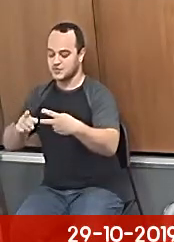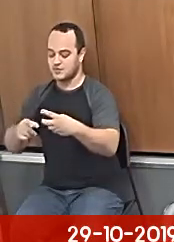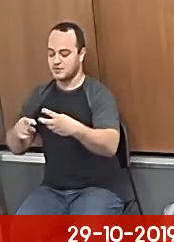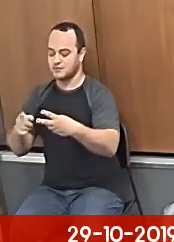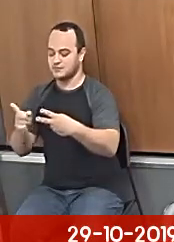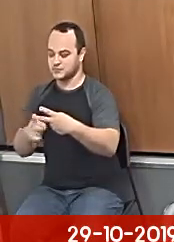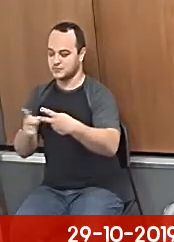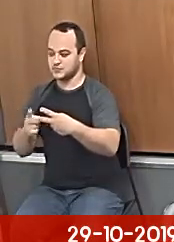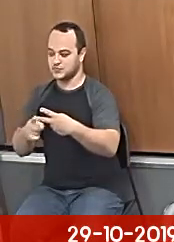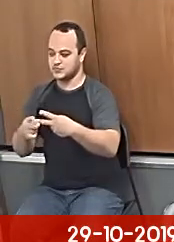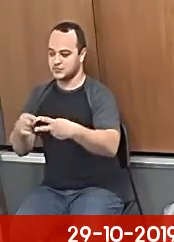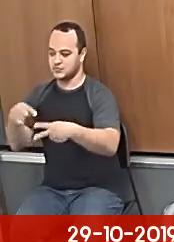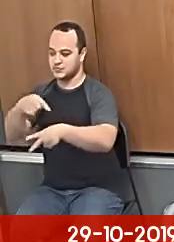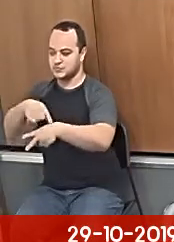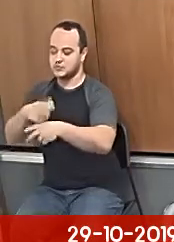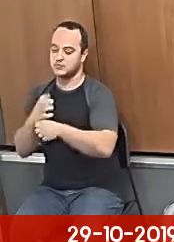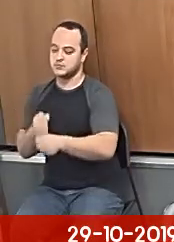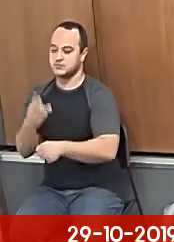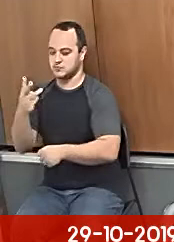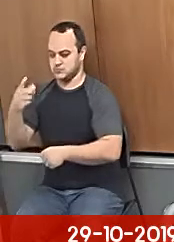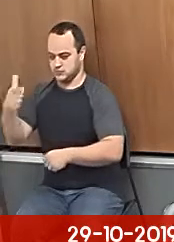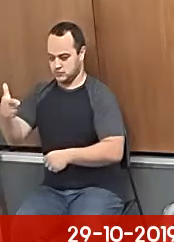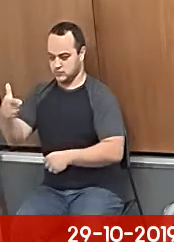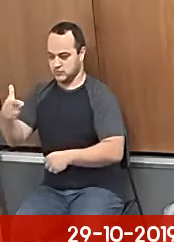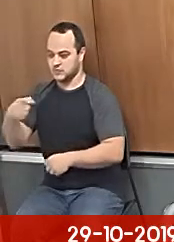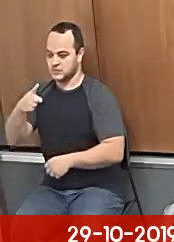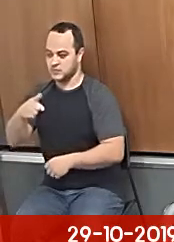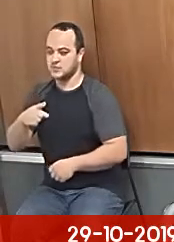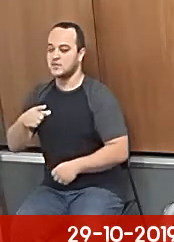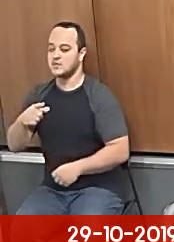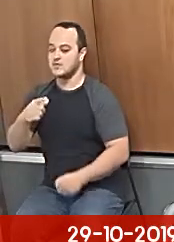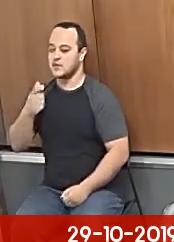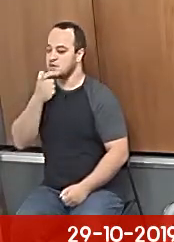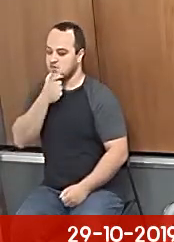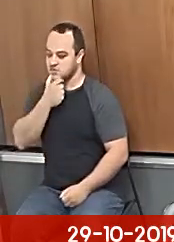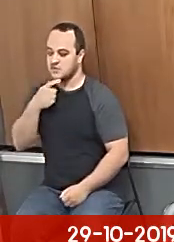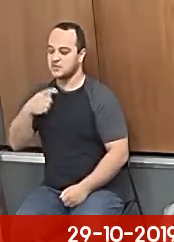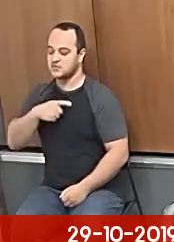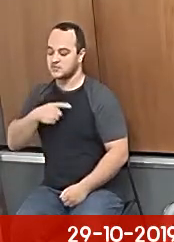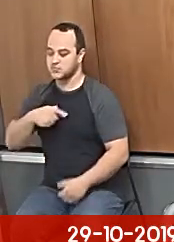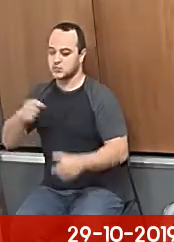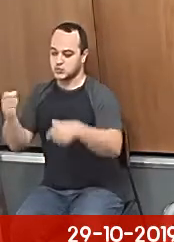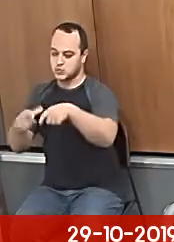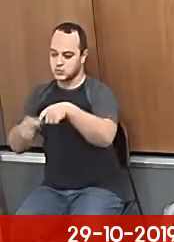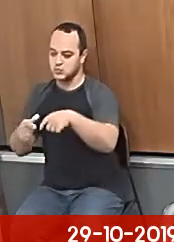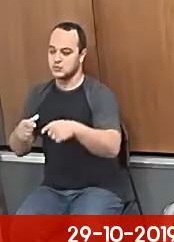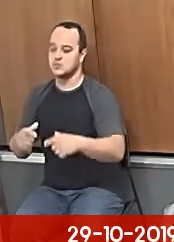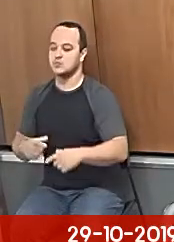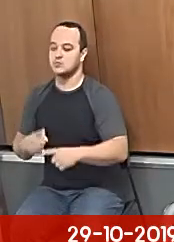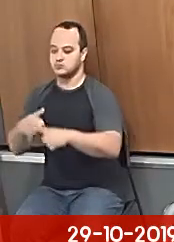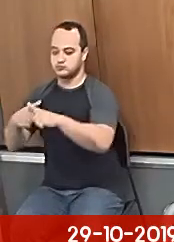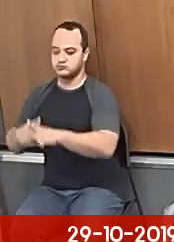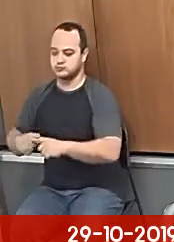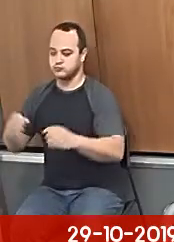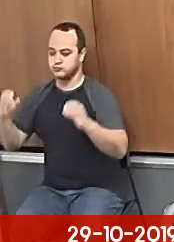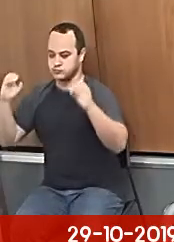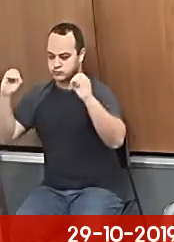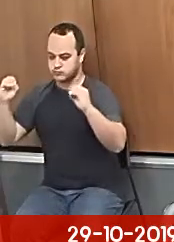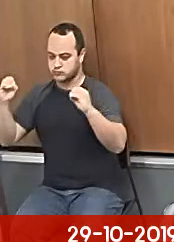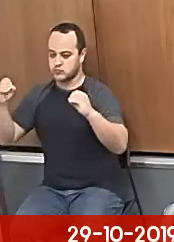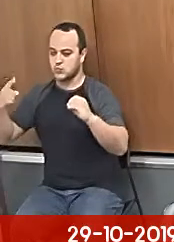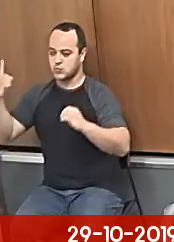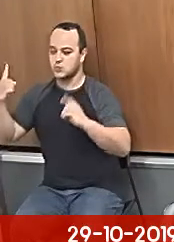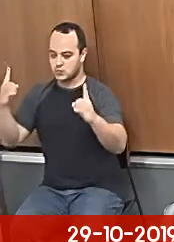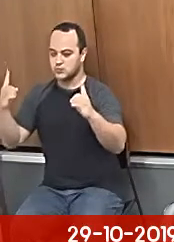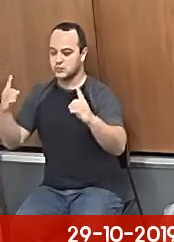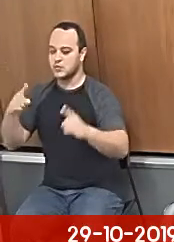tempo. É, a Inglaterra vai fazer um gol agora e empatar o jogo. E o jogo já estava indo para a prorrogação. Esse jogo foi feito na